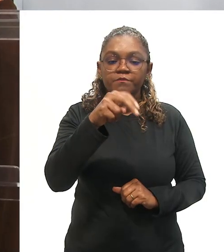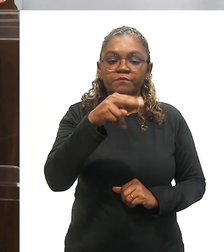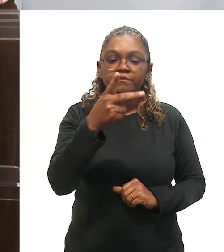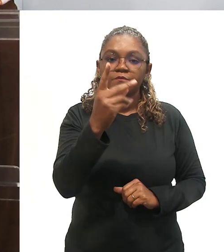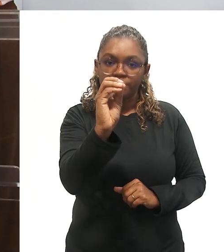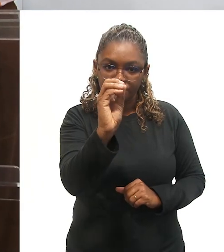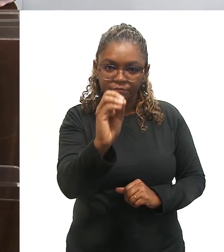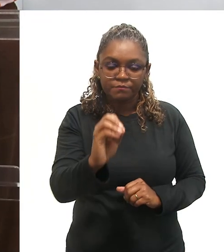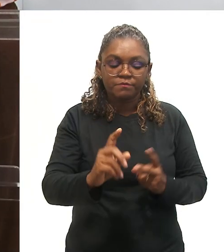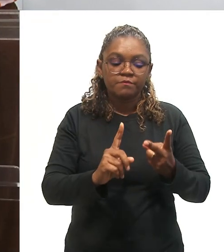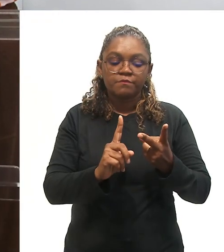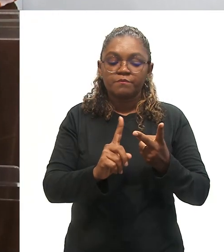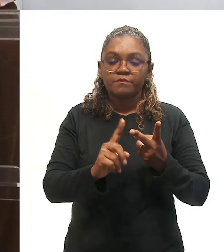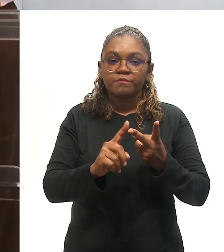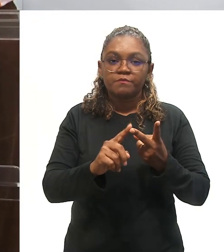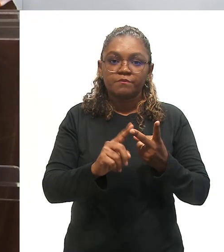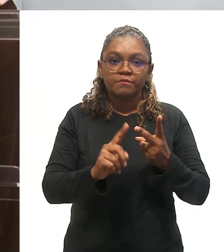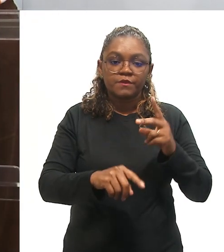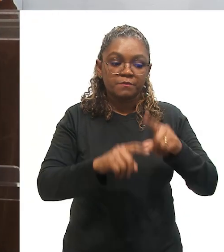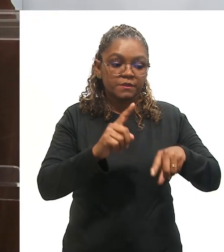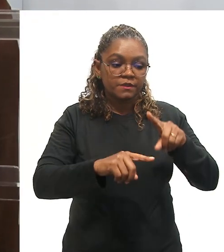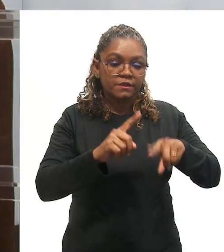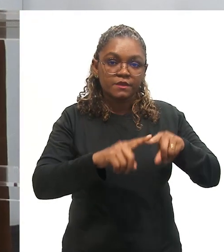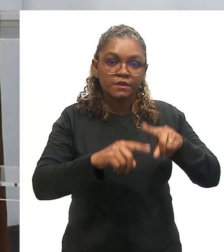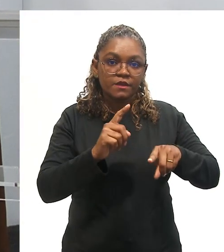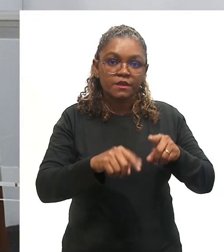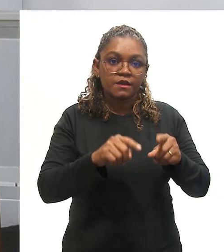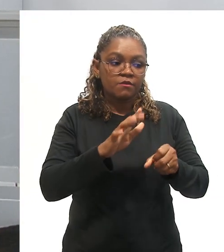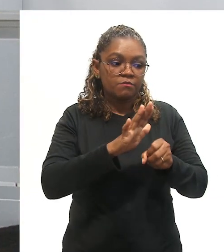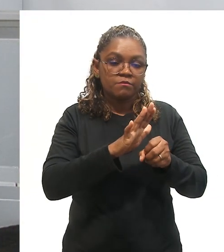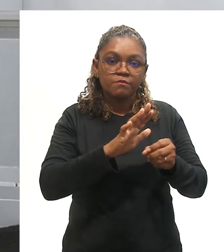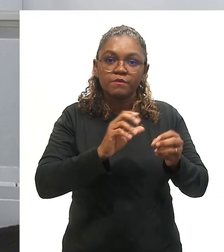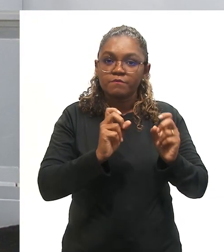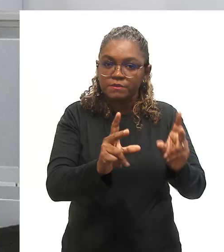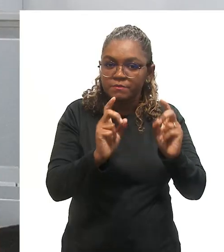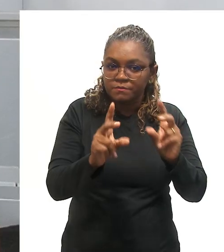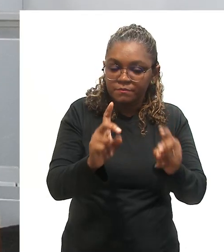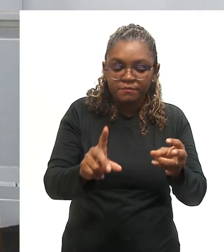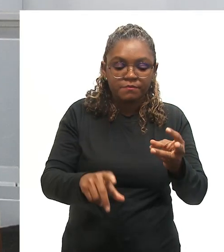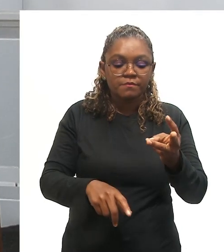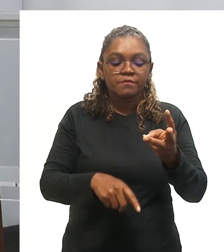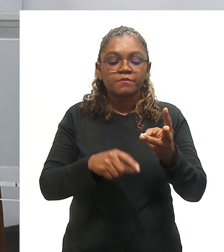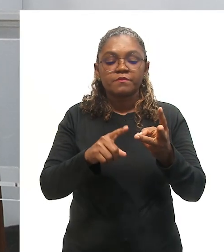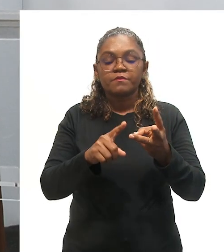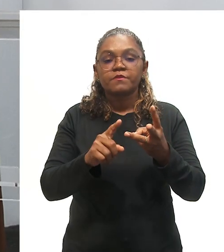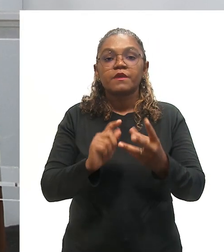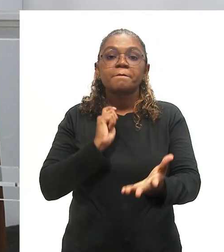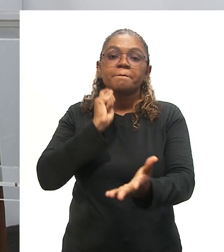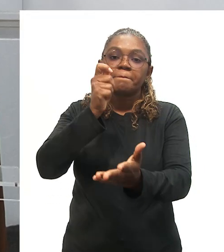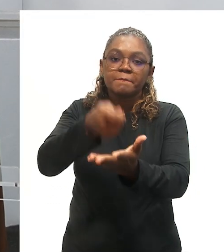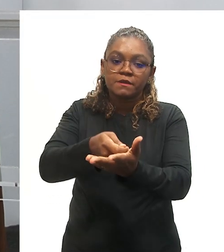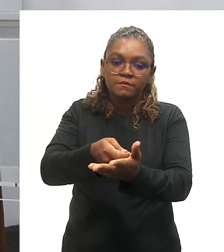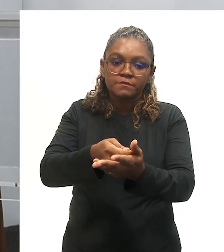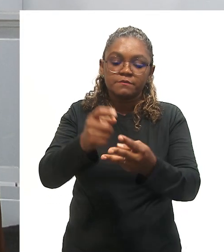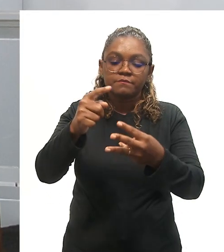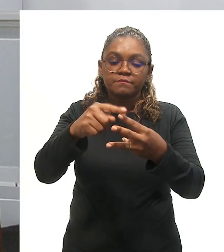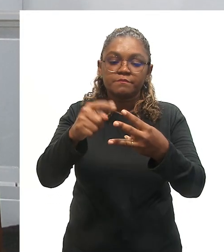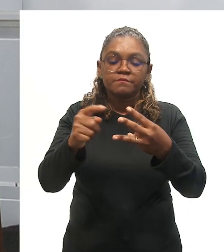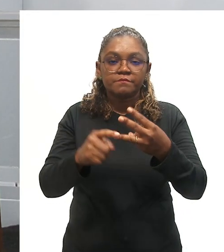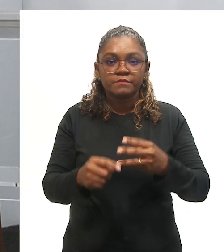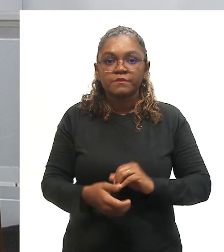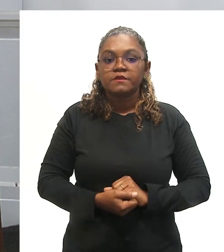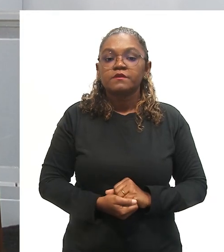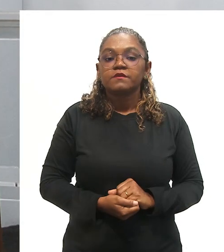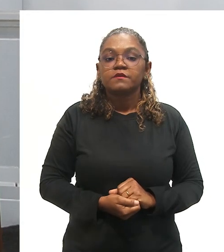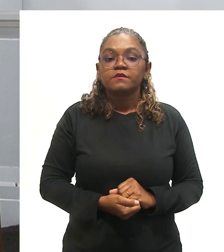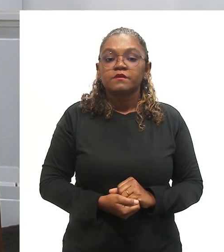e pagamento. Eu vou empenhar o bem, só vou liquidar, aceitar, fazer um